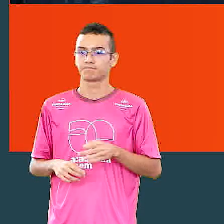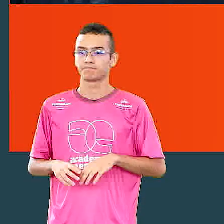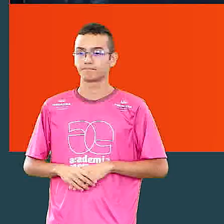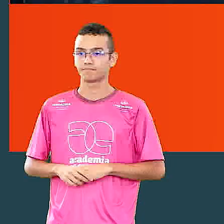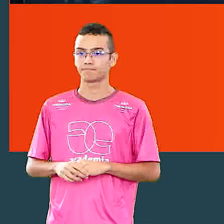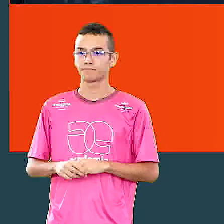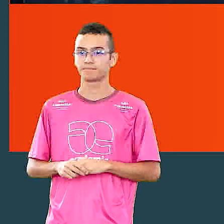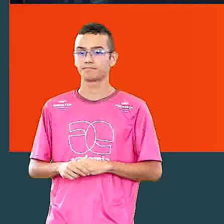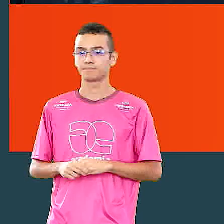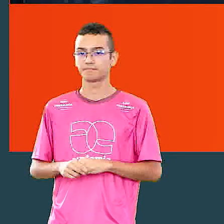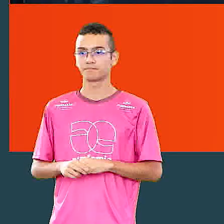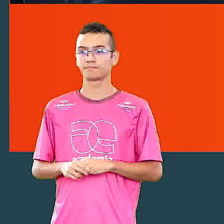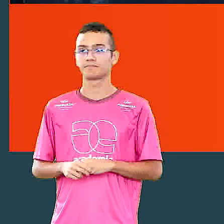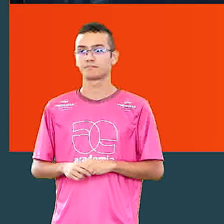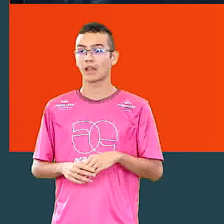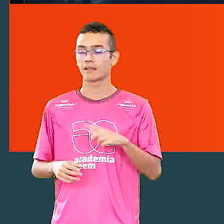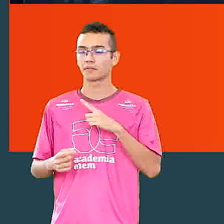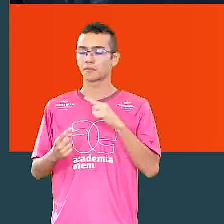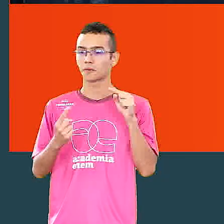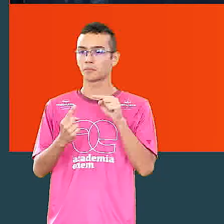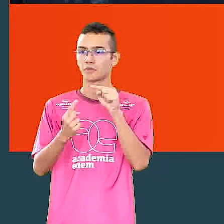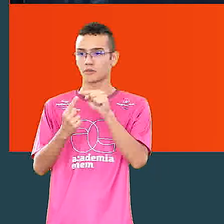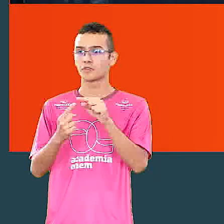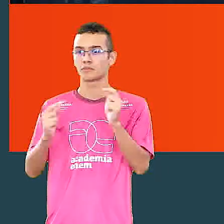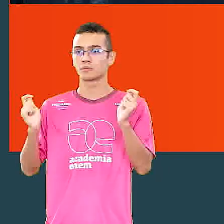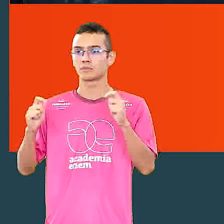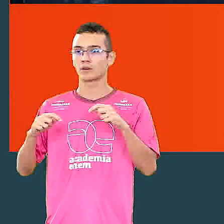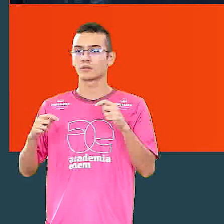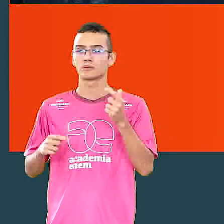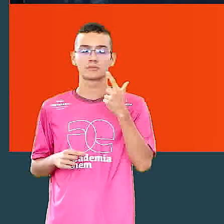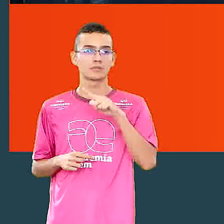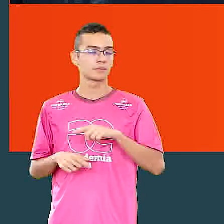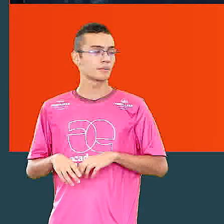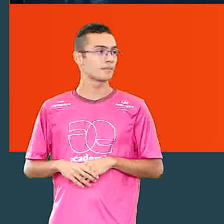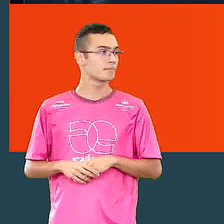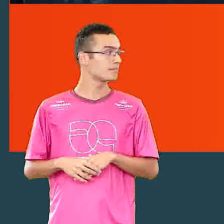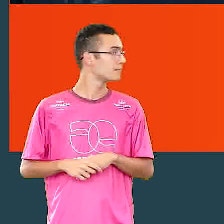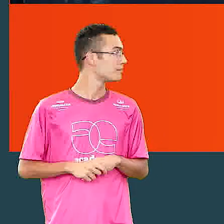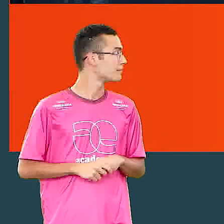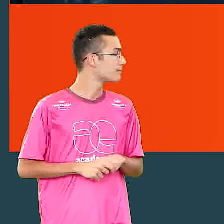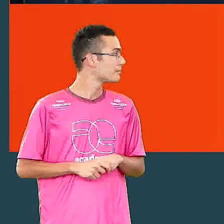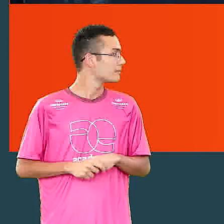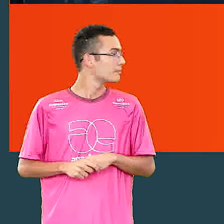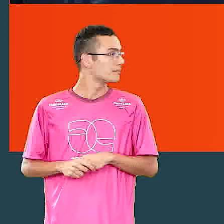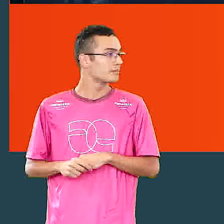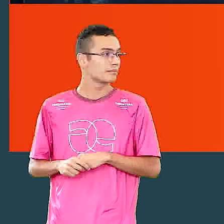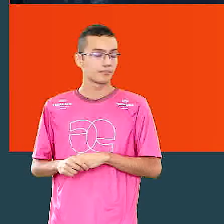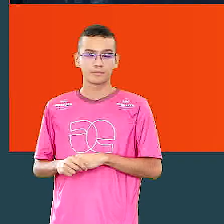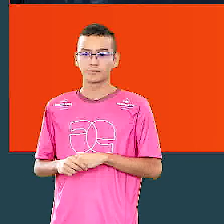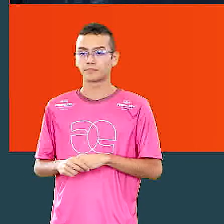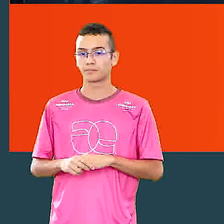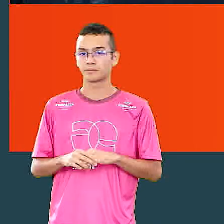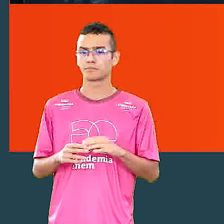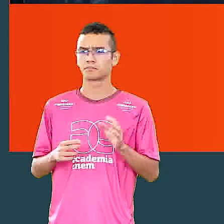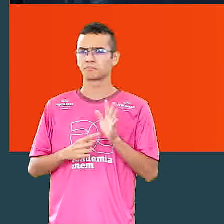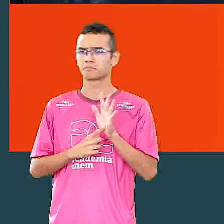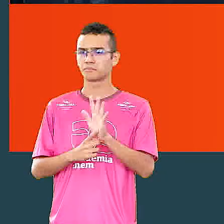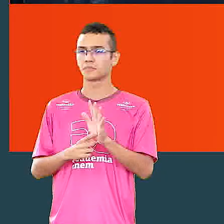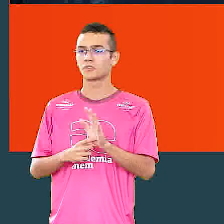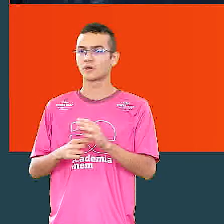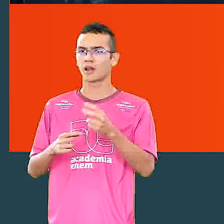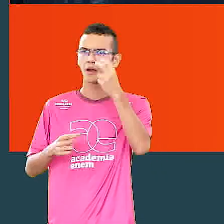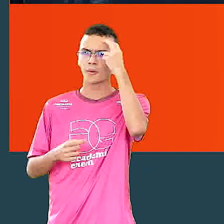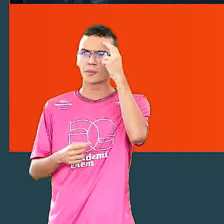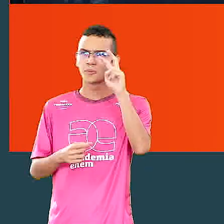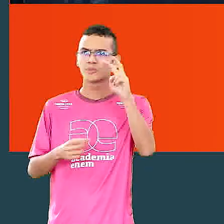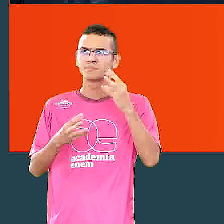esse propósito a partir de agora. Indicar os ganhos sociais, não. Realçar as perdas culturais, eu não estou debatendo isso.